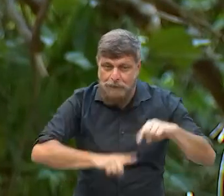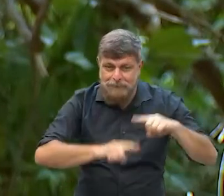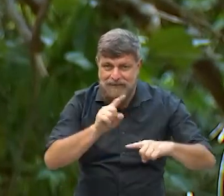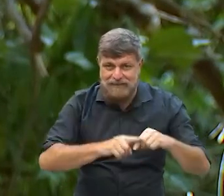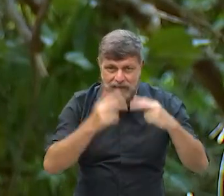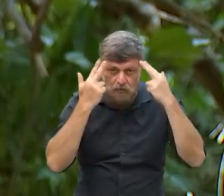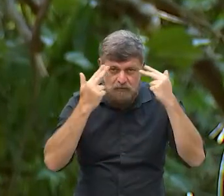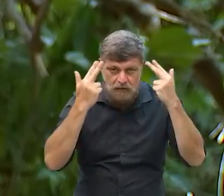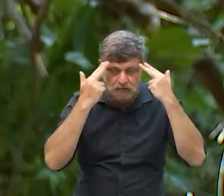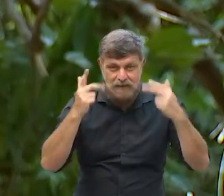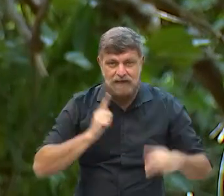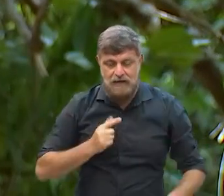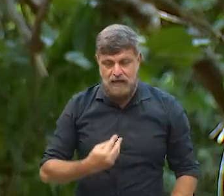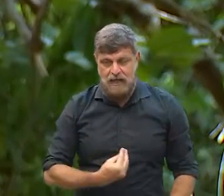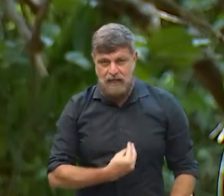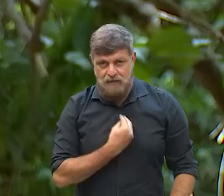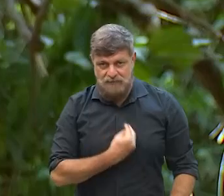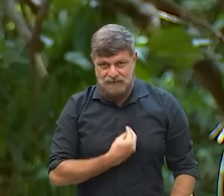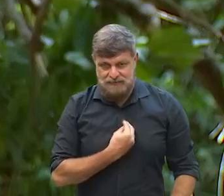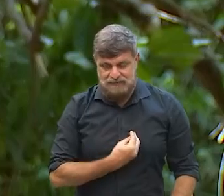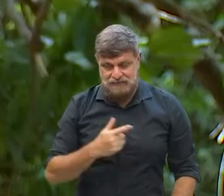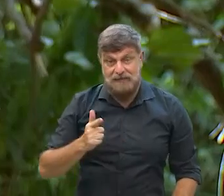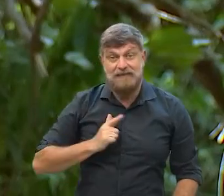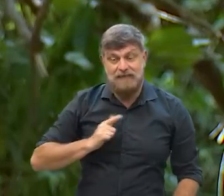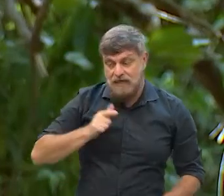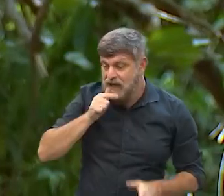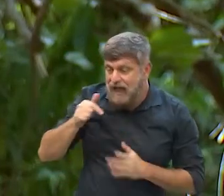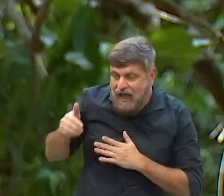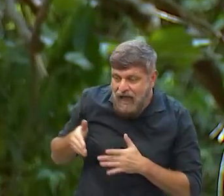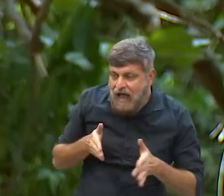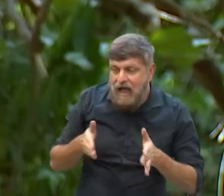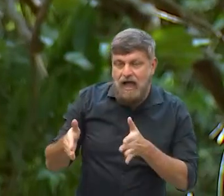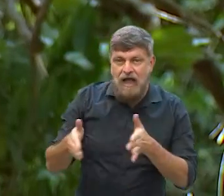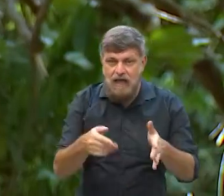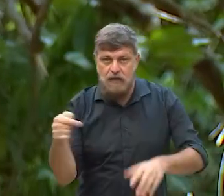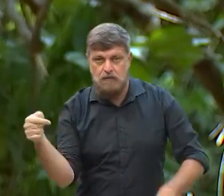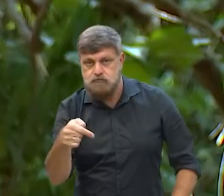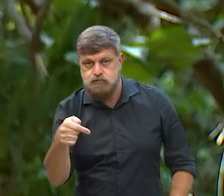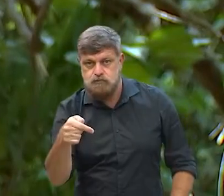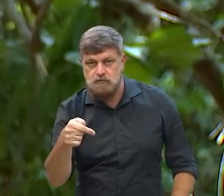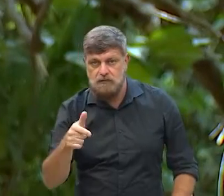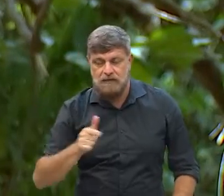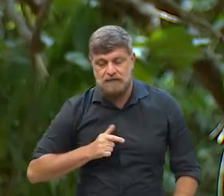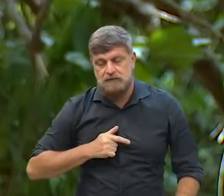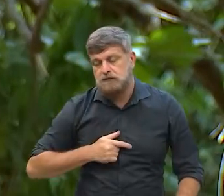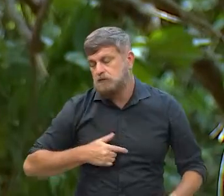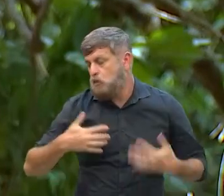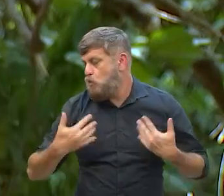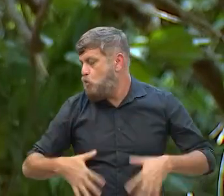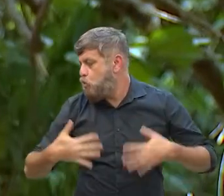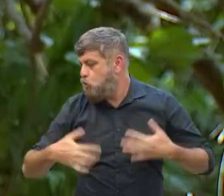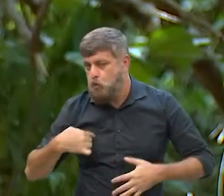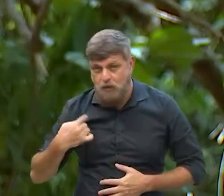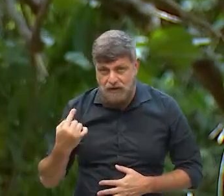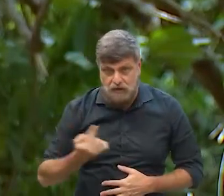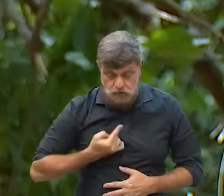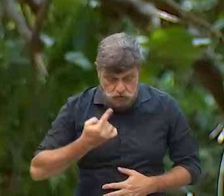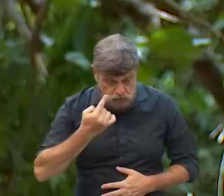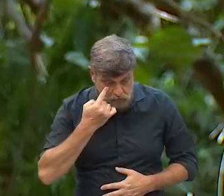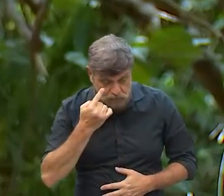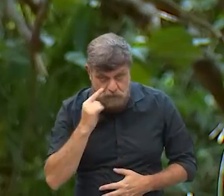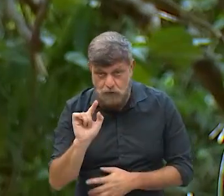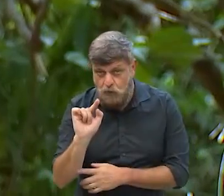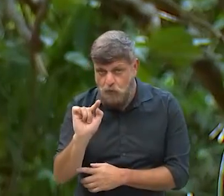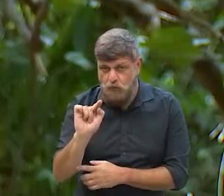a presença dos rios, dos cursos d'água, nascentes, ela é muito intensa ali, A gente vê muito